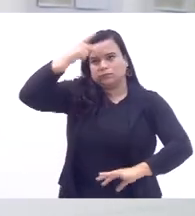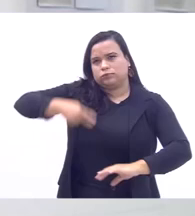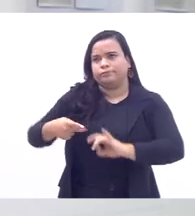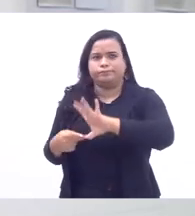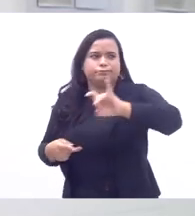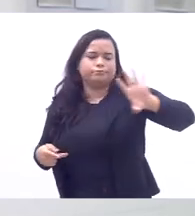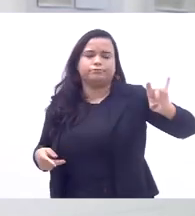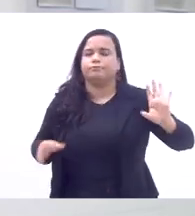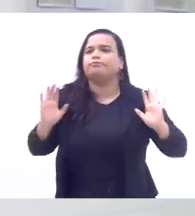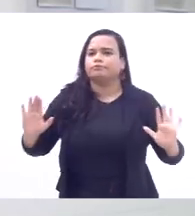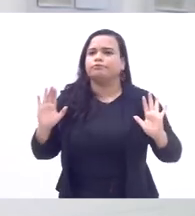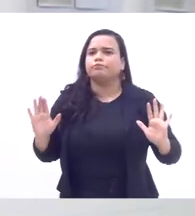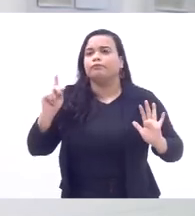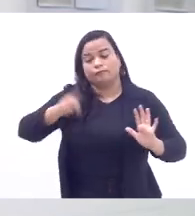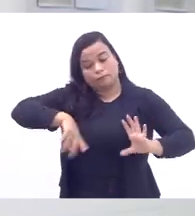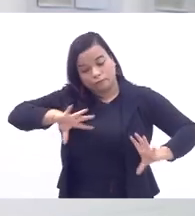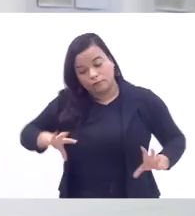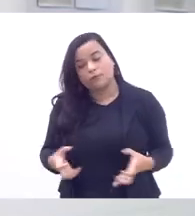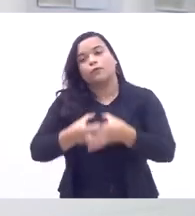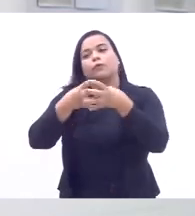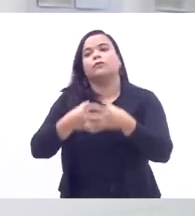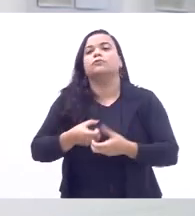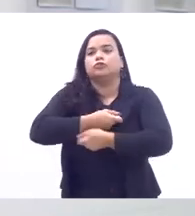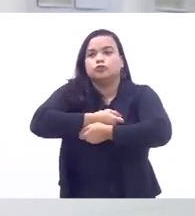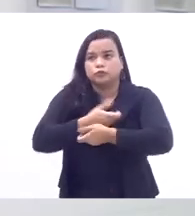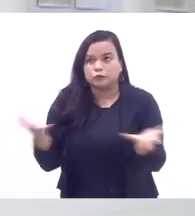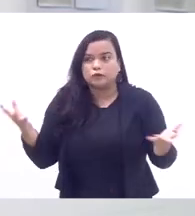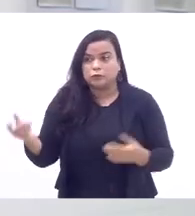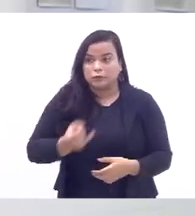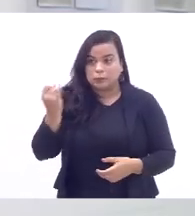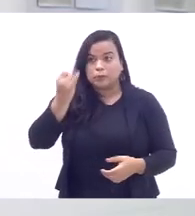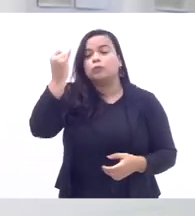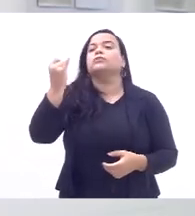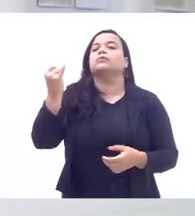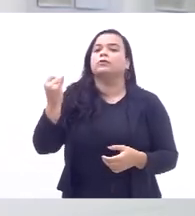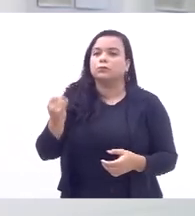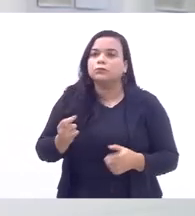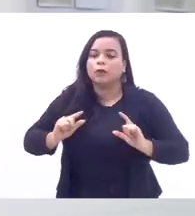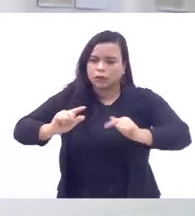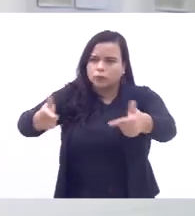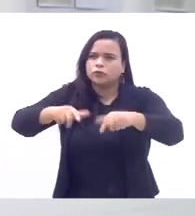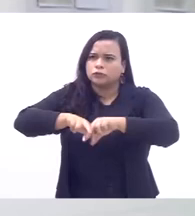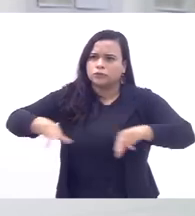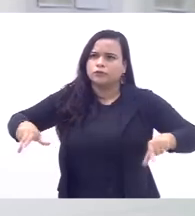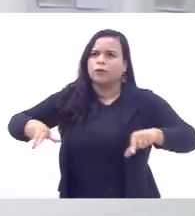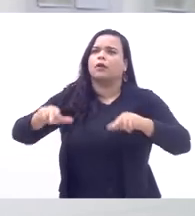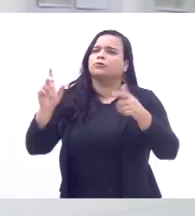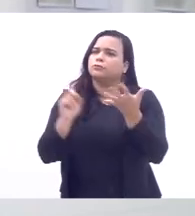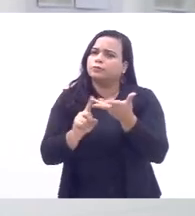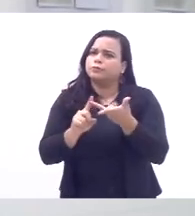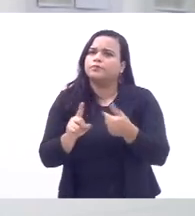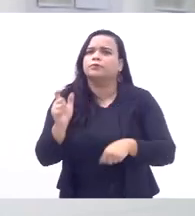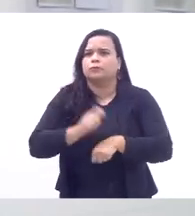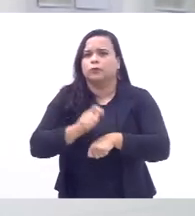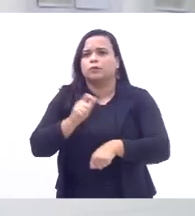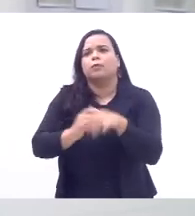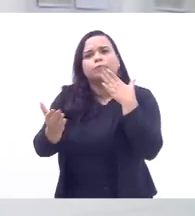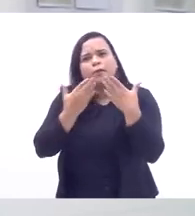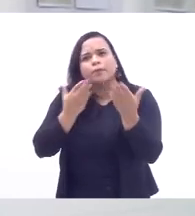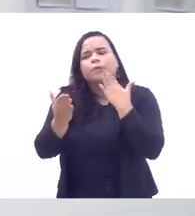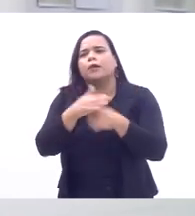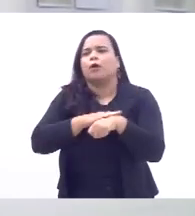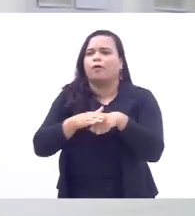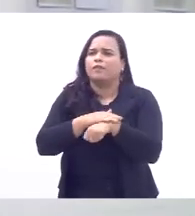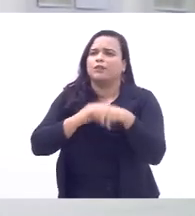de cultura. É um grupo para a gente divulgar a importância de determinadas ações em determinados momentos, dialogar, para